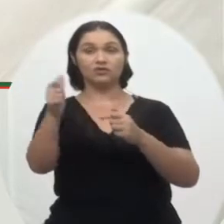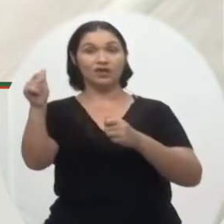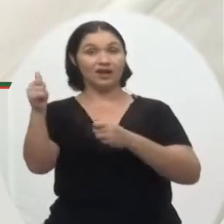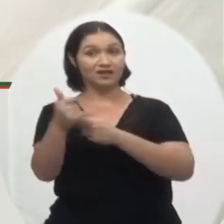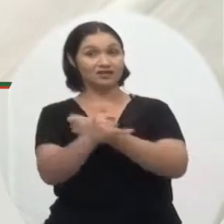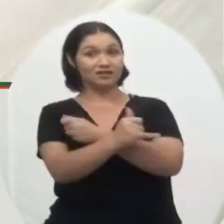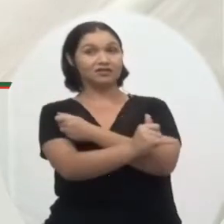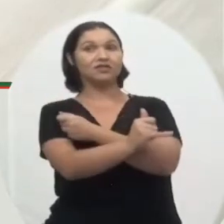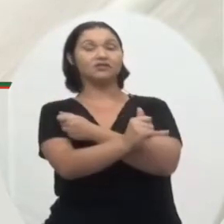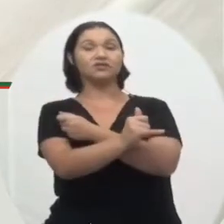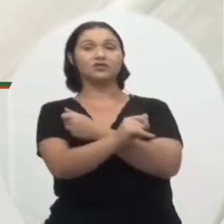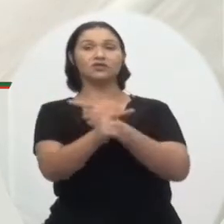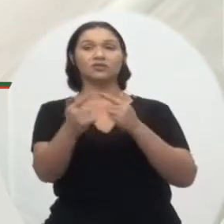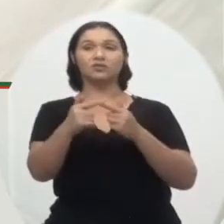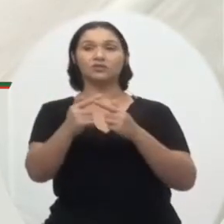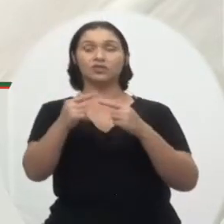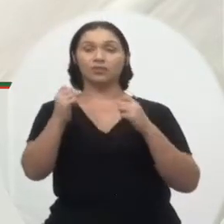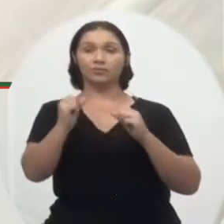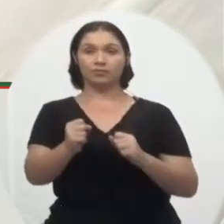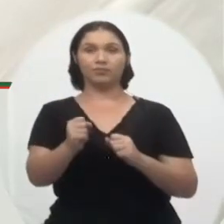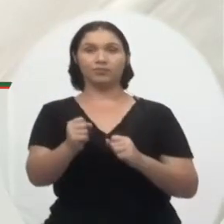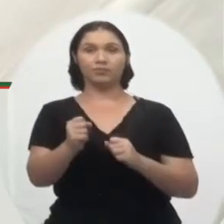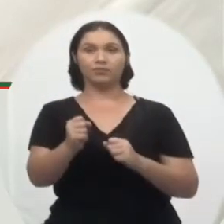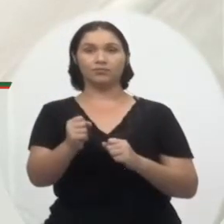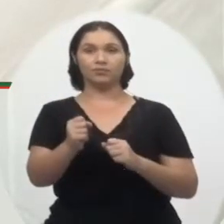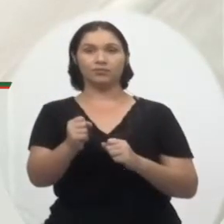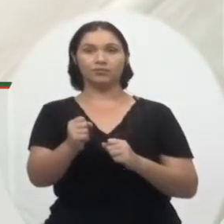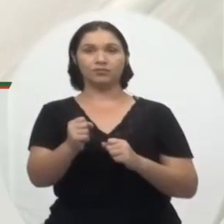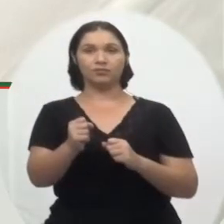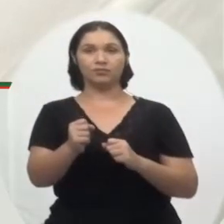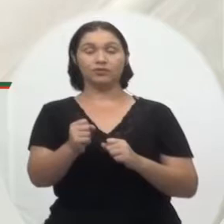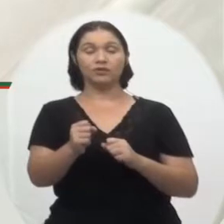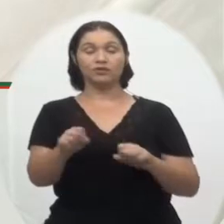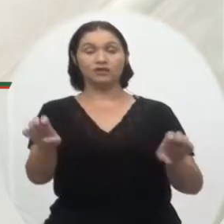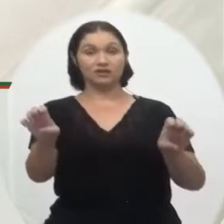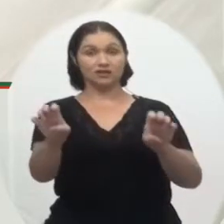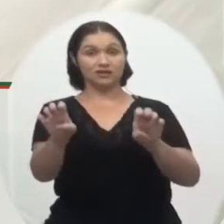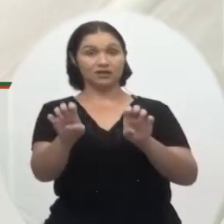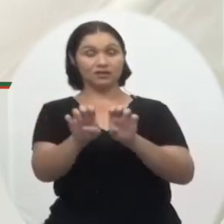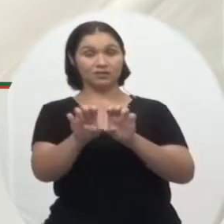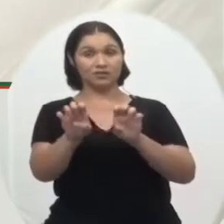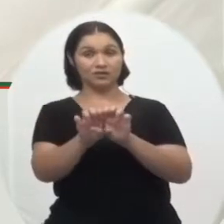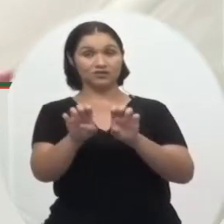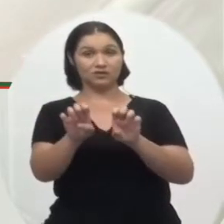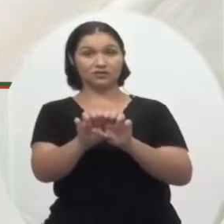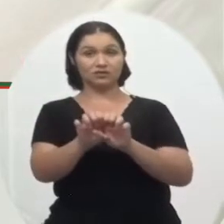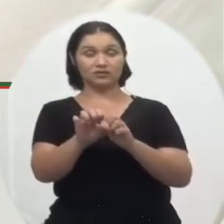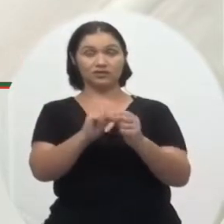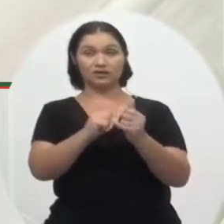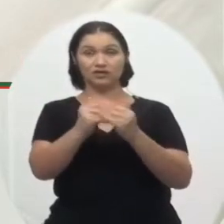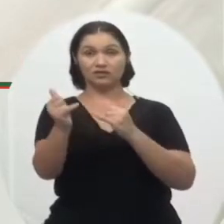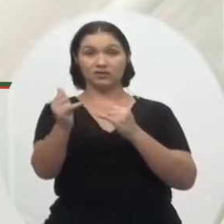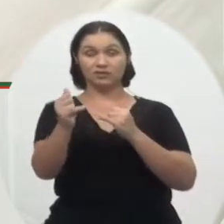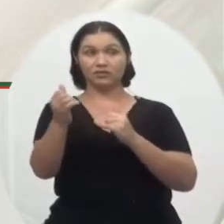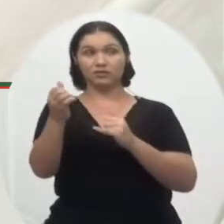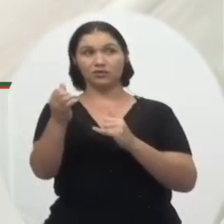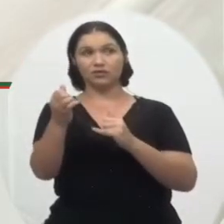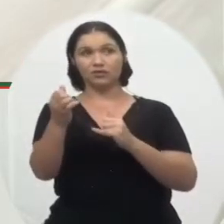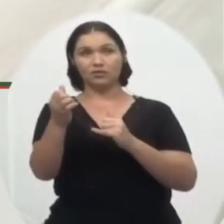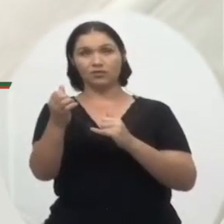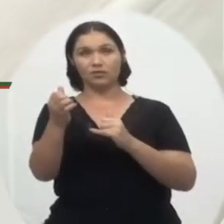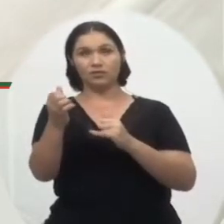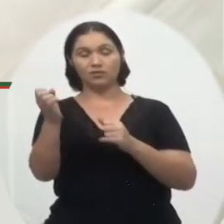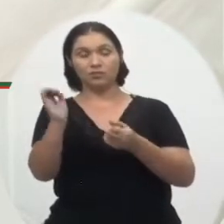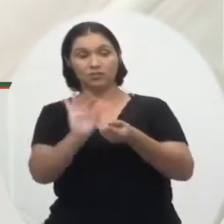pode ser um ponto de apoio de soberania em qualquer situação emergencial. Do dia para a noite, nós temos a malha